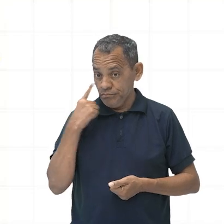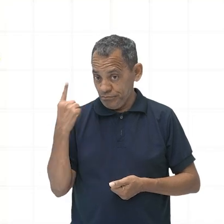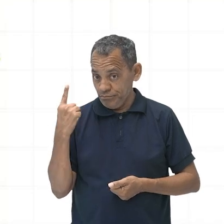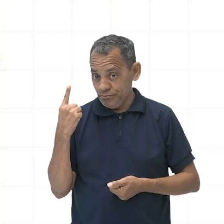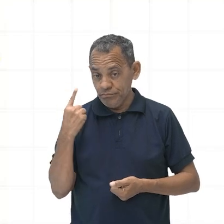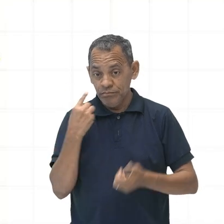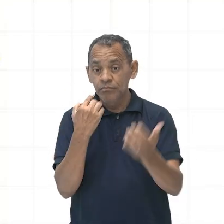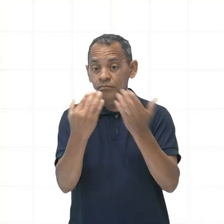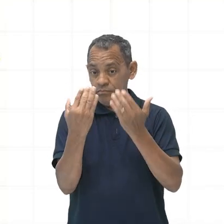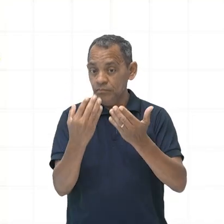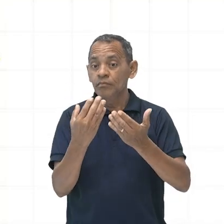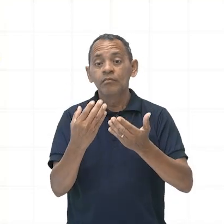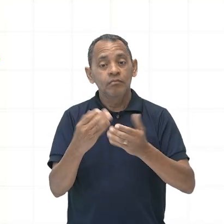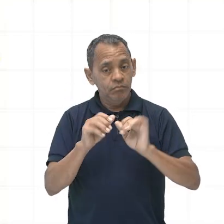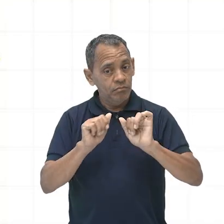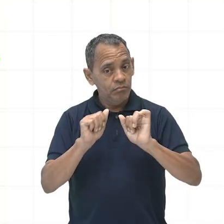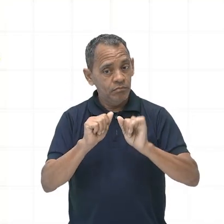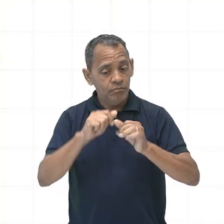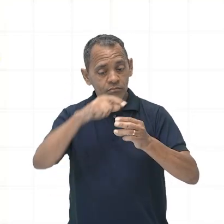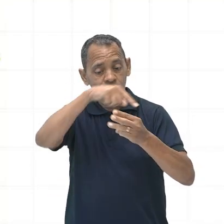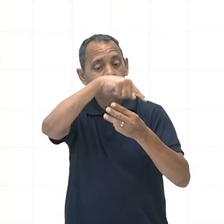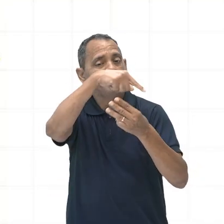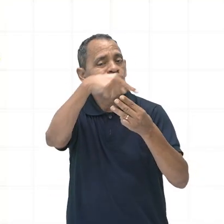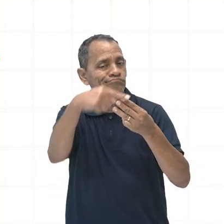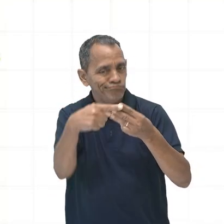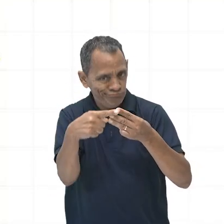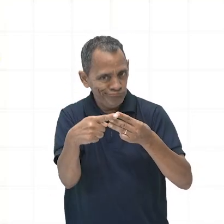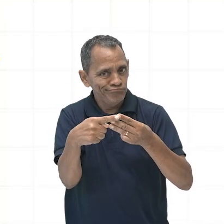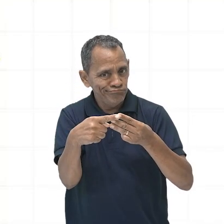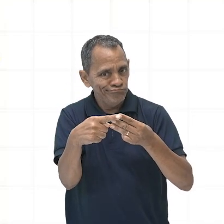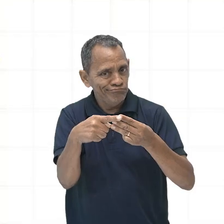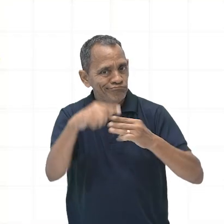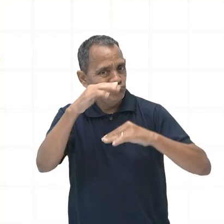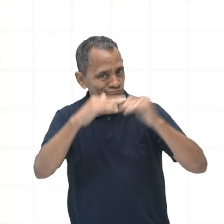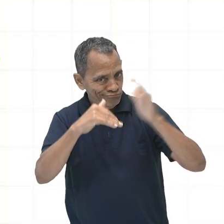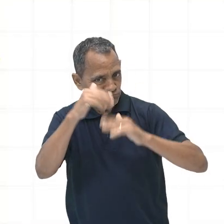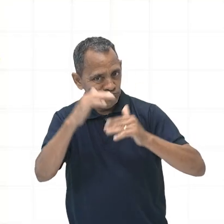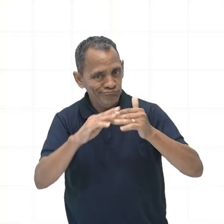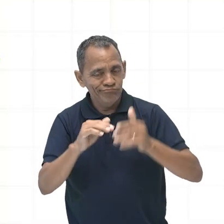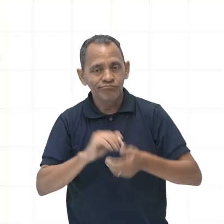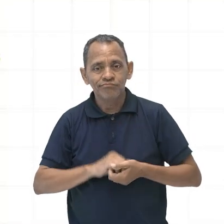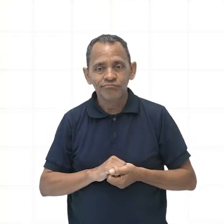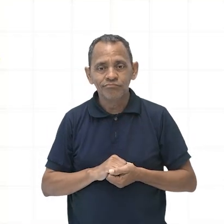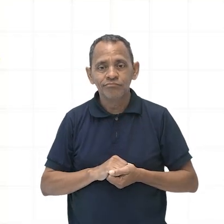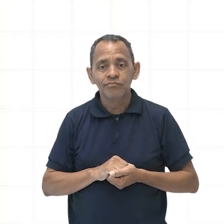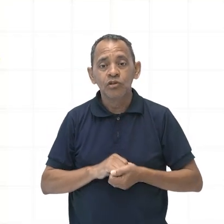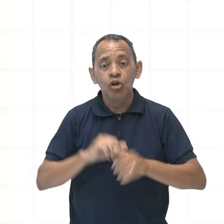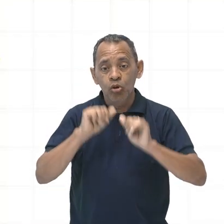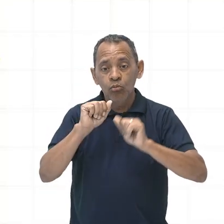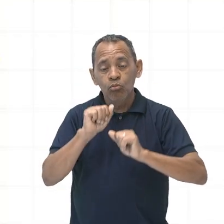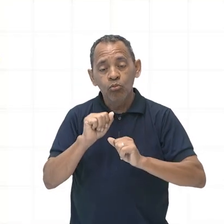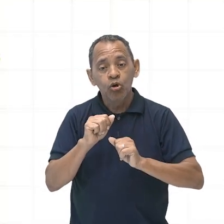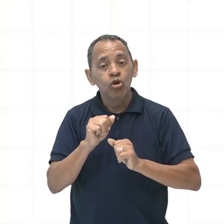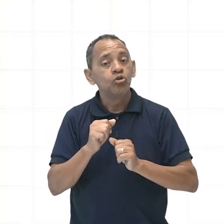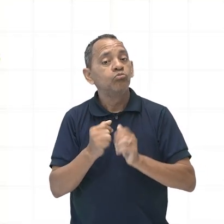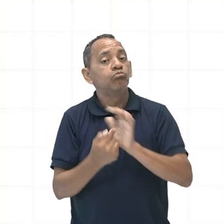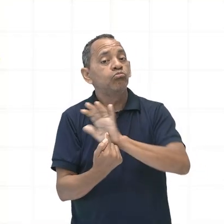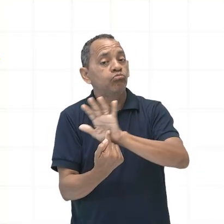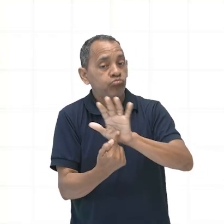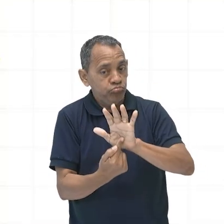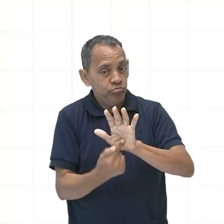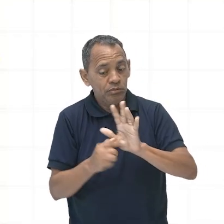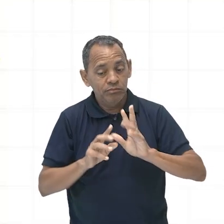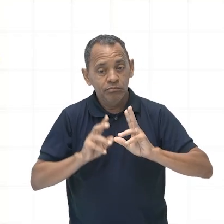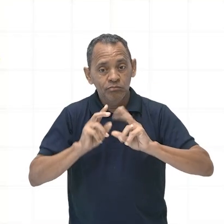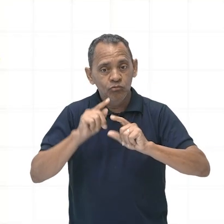porque ele consegue me expressar, só observando o Messi, ele consegue expressar todas